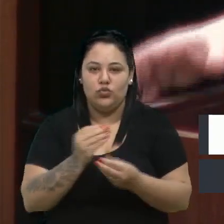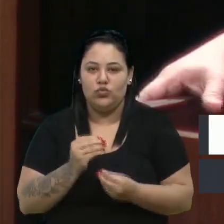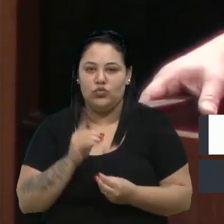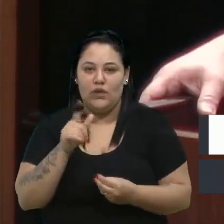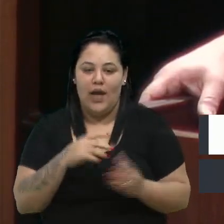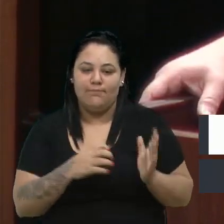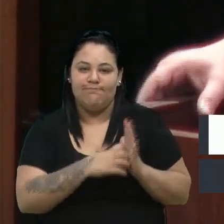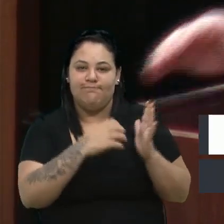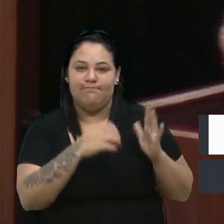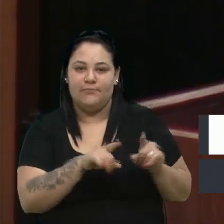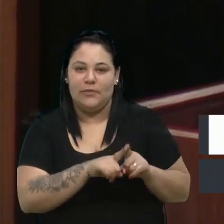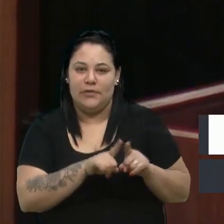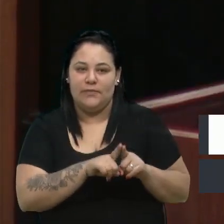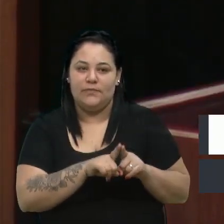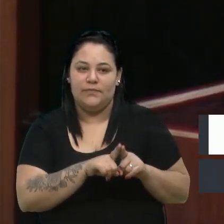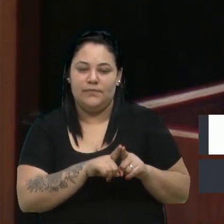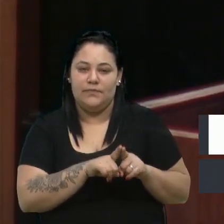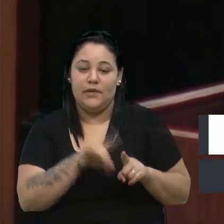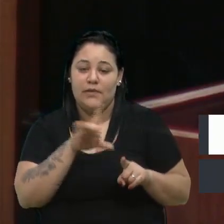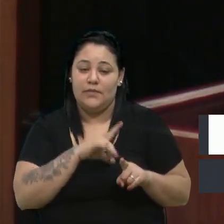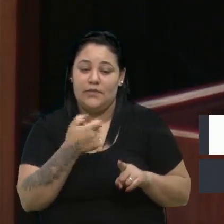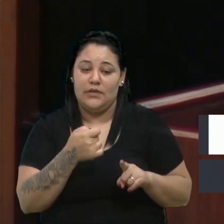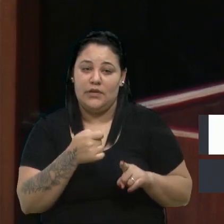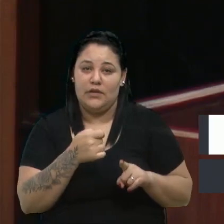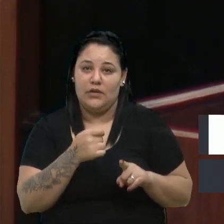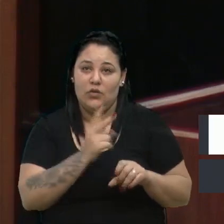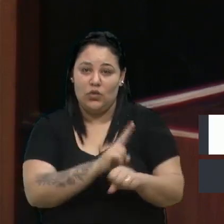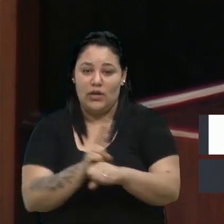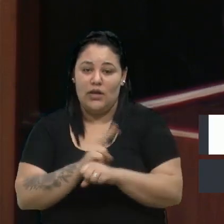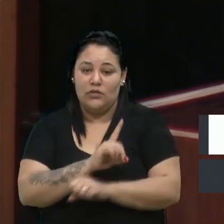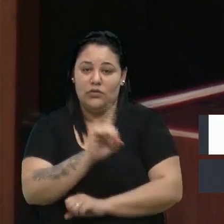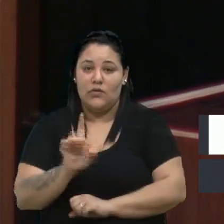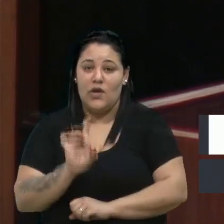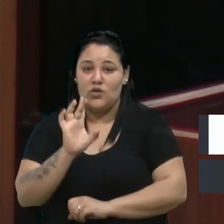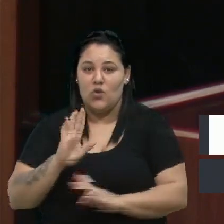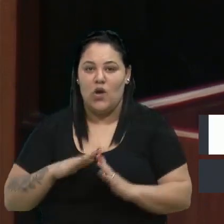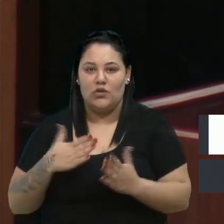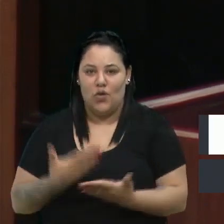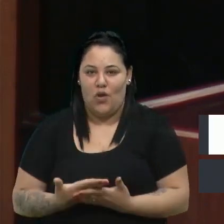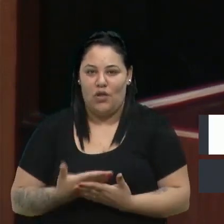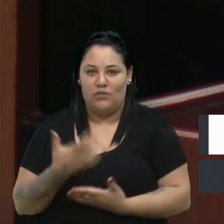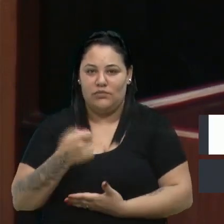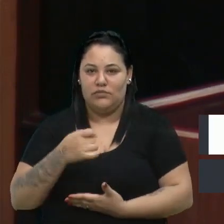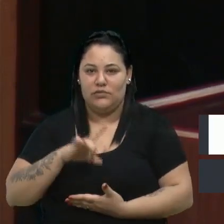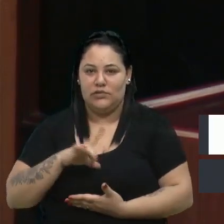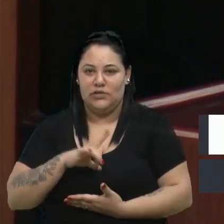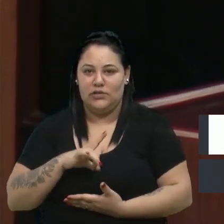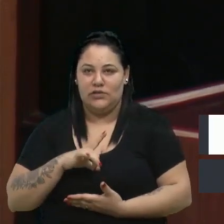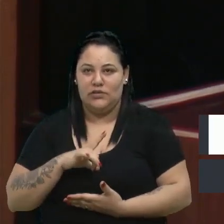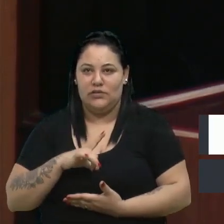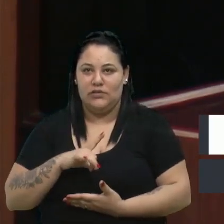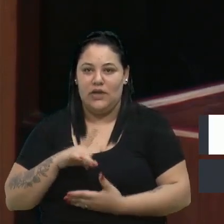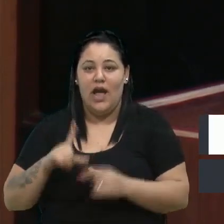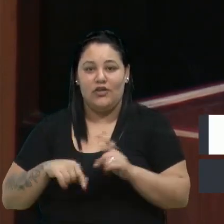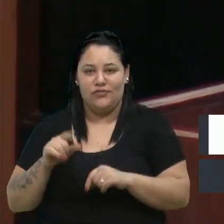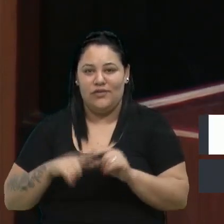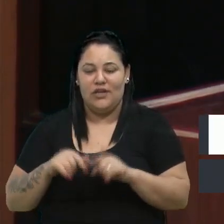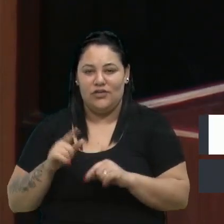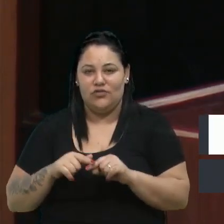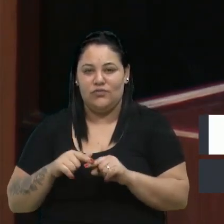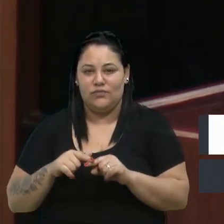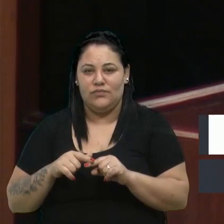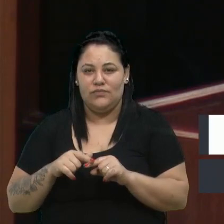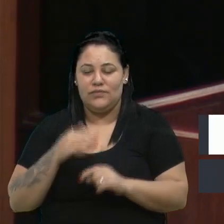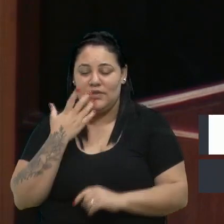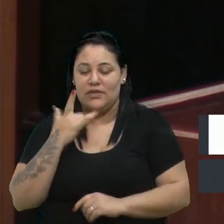acidentadas, e nós temos que ter todo o cuidado, que não é só a parte da escola, tem que ter a questão da recreação para nós conseguir dar um